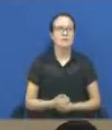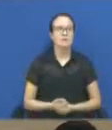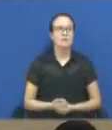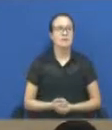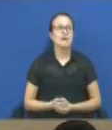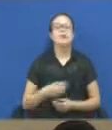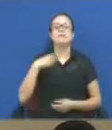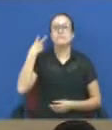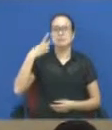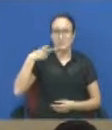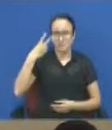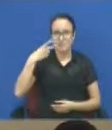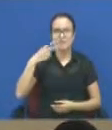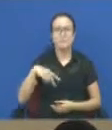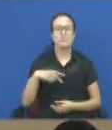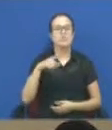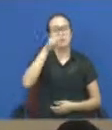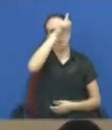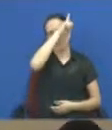vereador Luizinho.